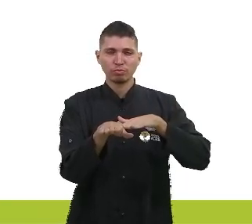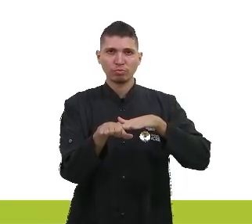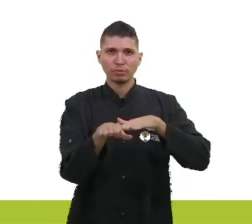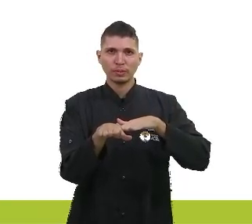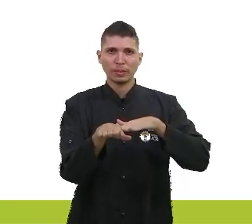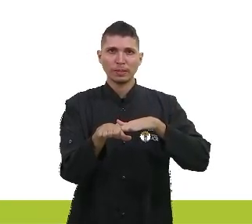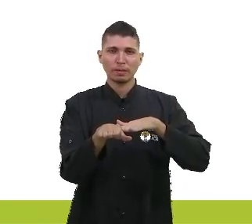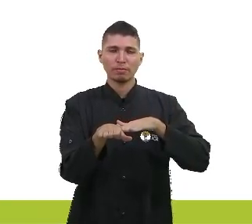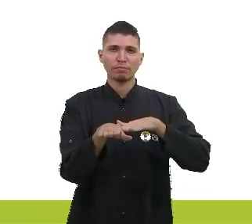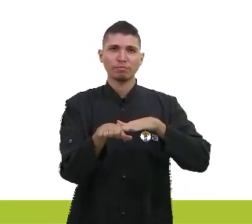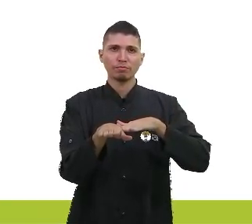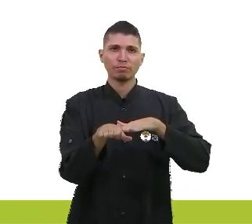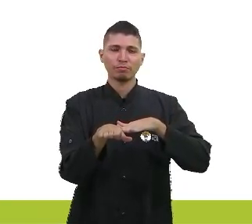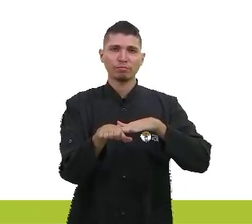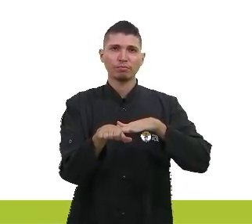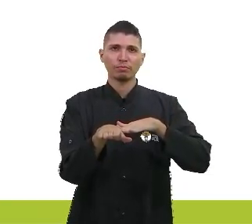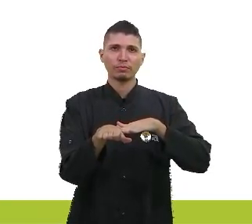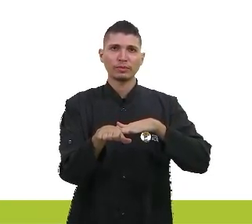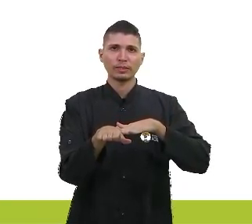nossa coluna,